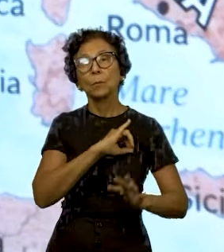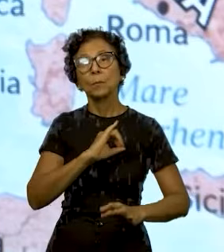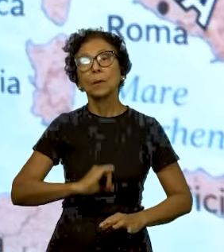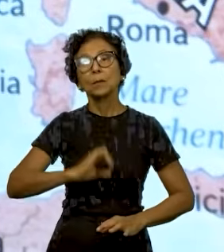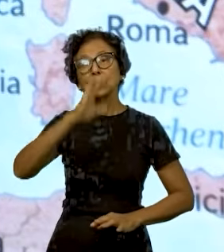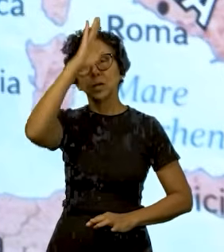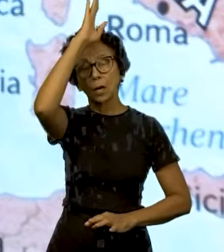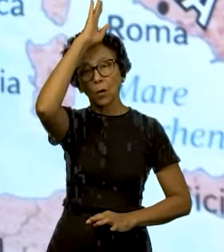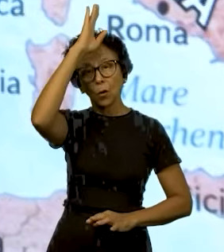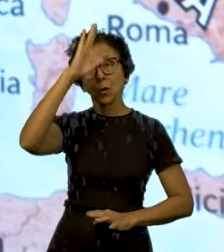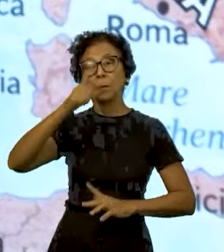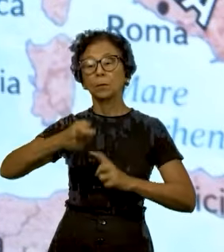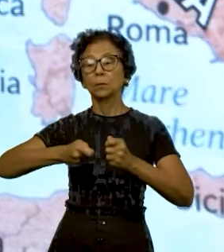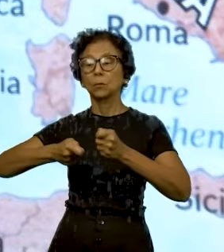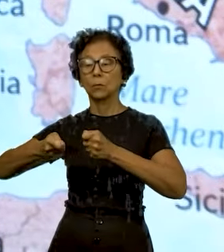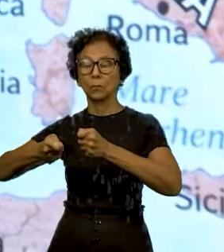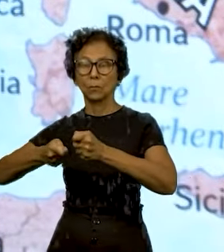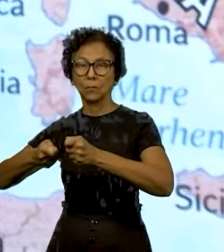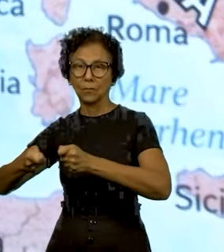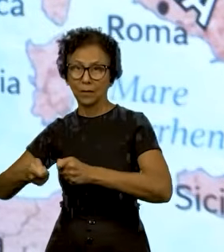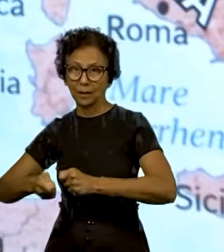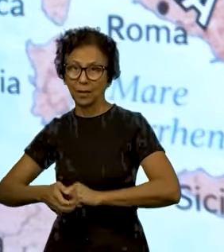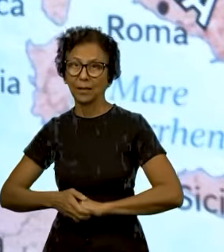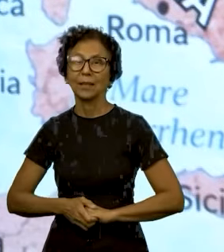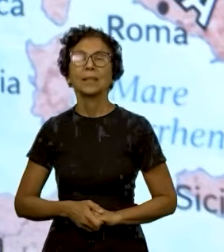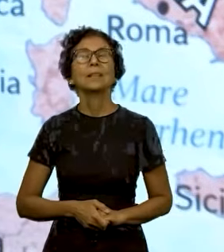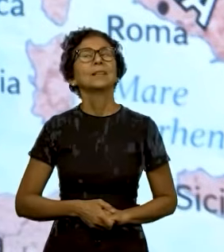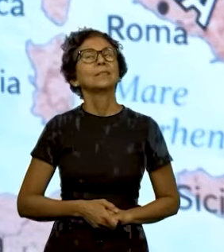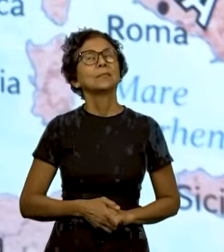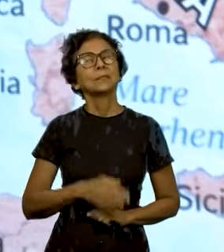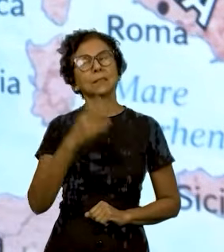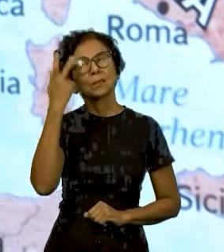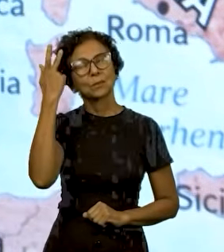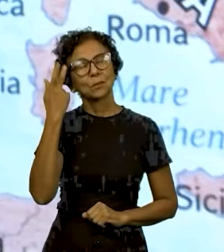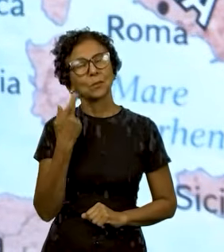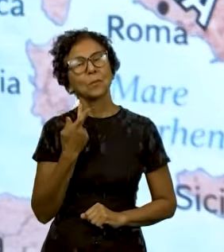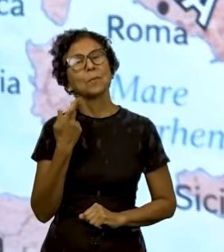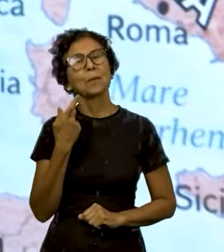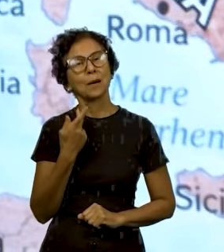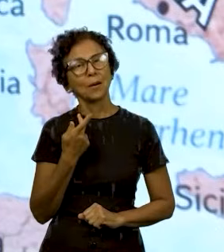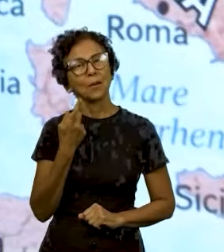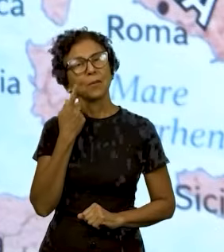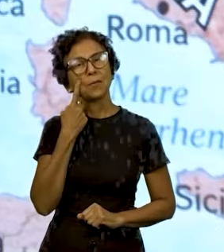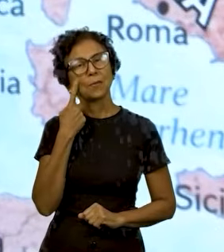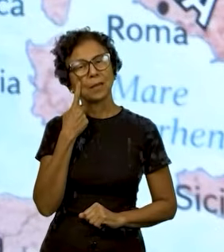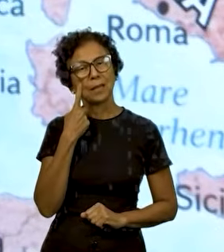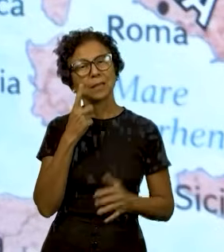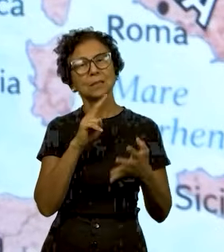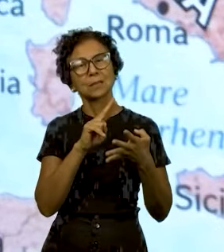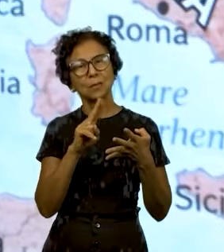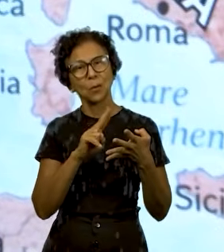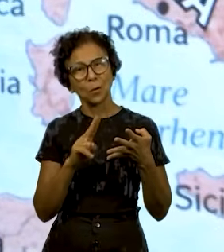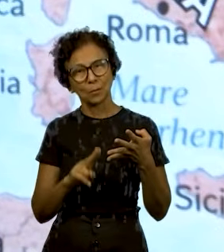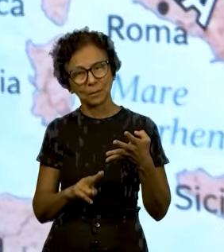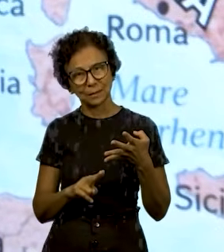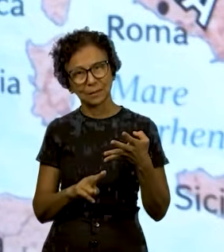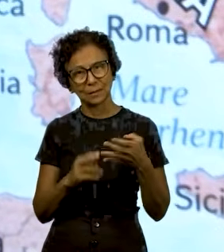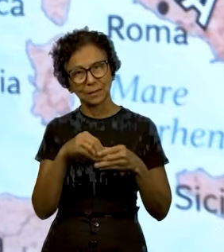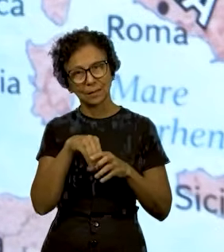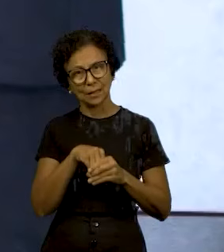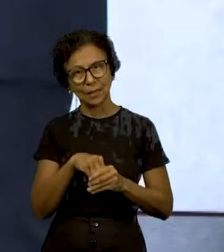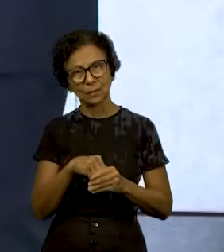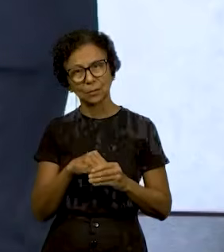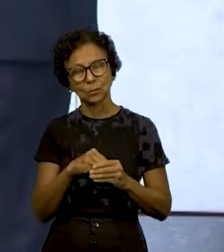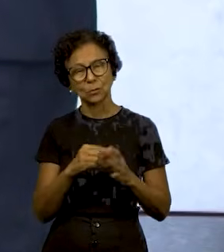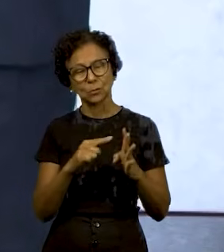região. Aliás, são nomes que nós vamos ver comumente aqui e precisamos entender a origem dela nos evangelhos. Sim,